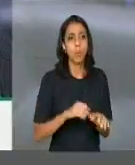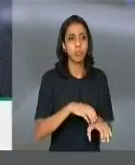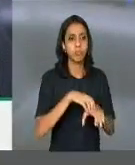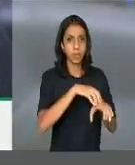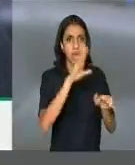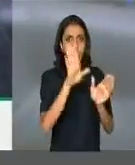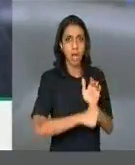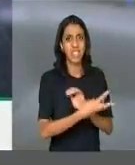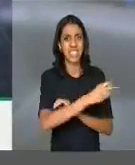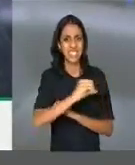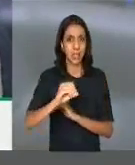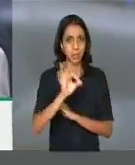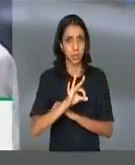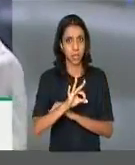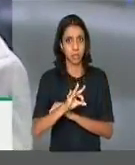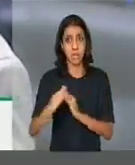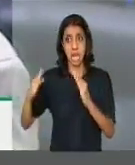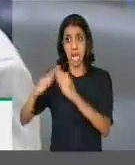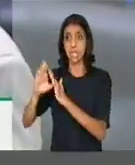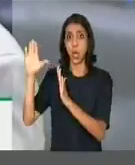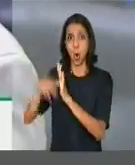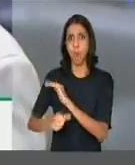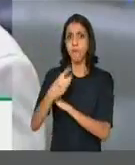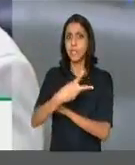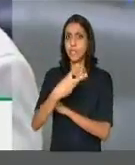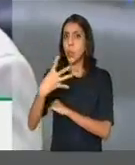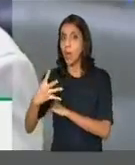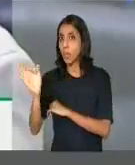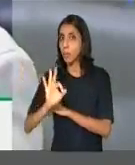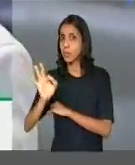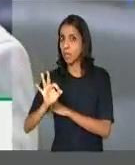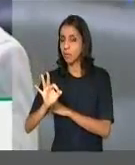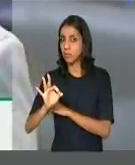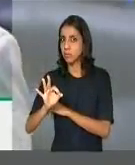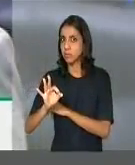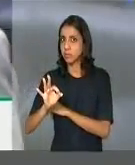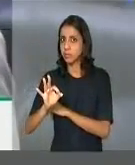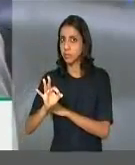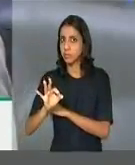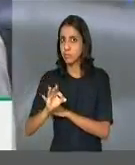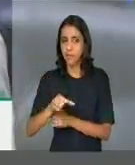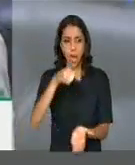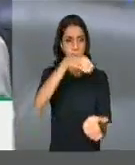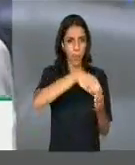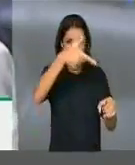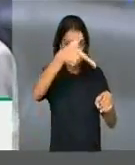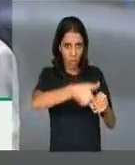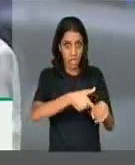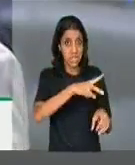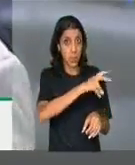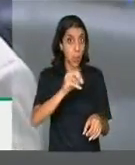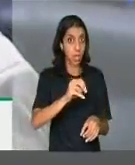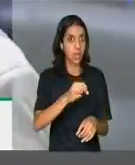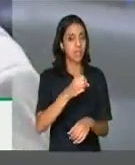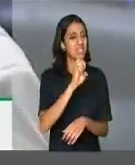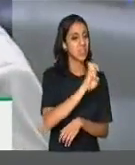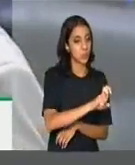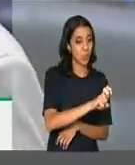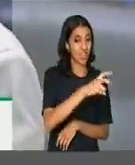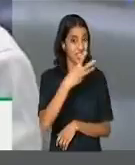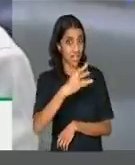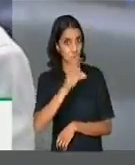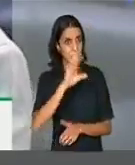300%. Roubos em residências, 24%. Postos de gasolina,